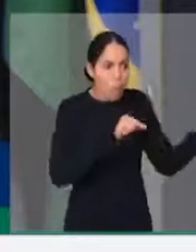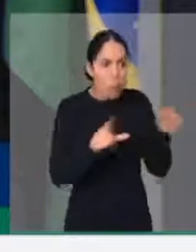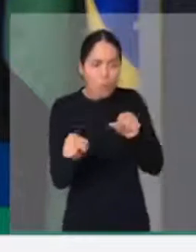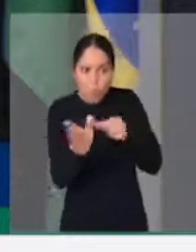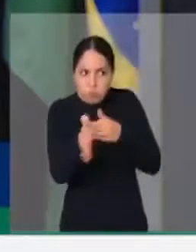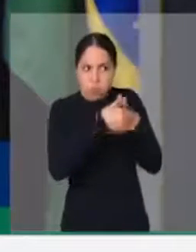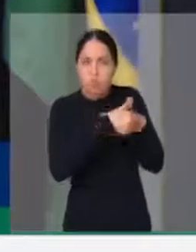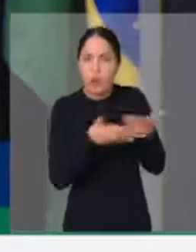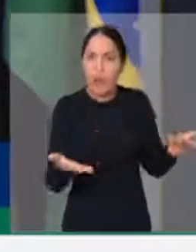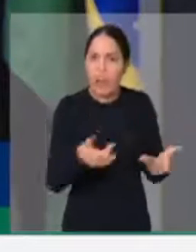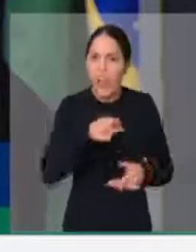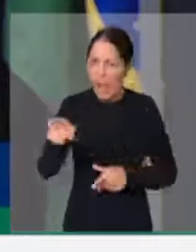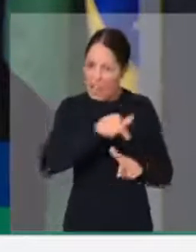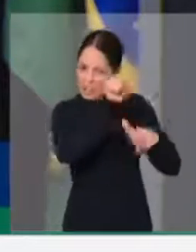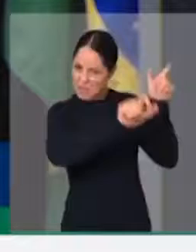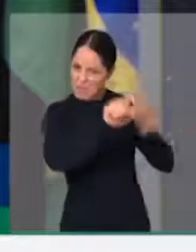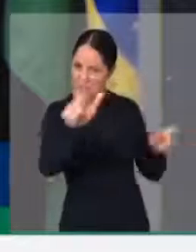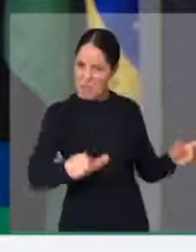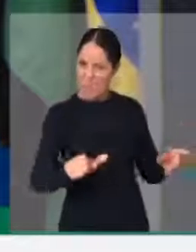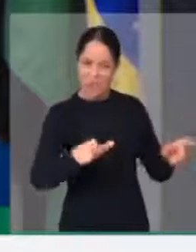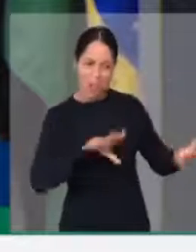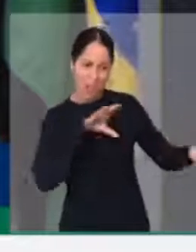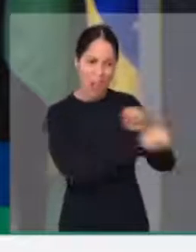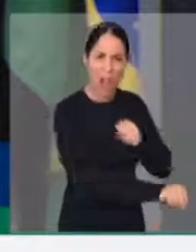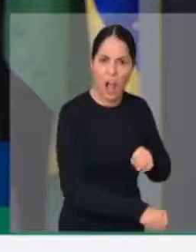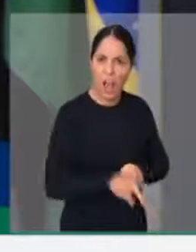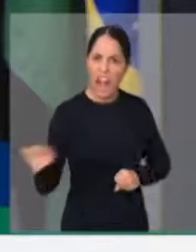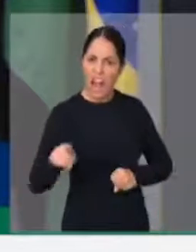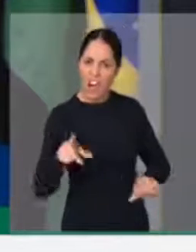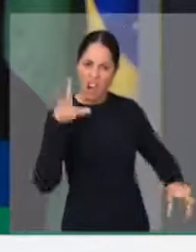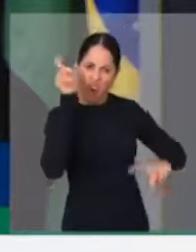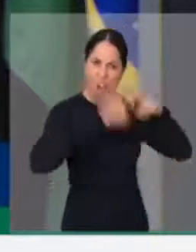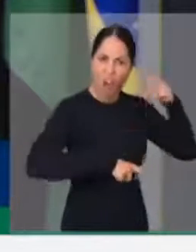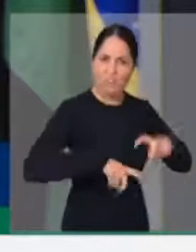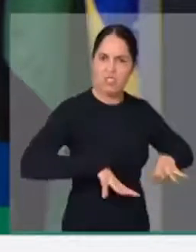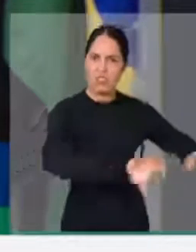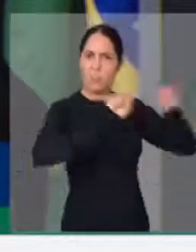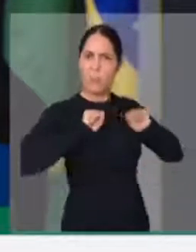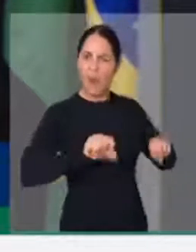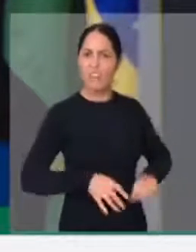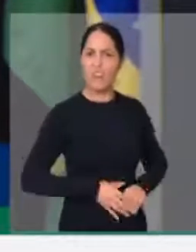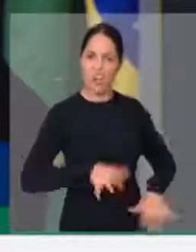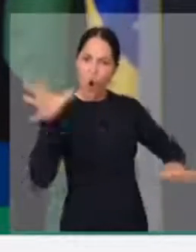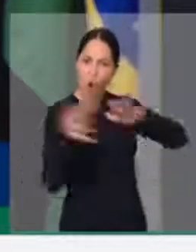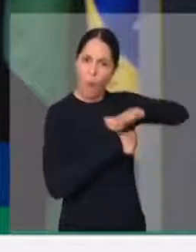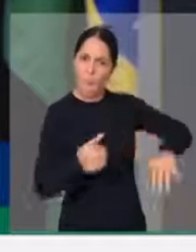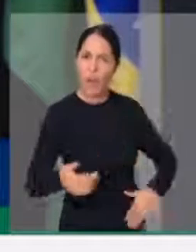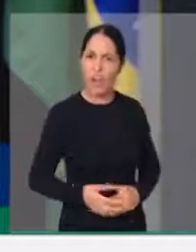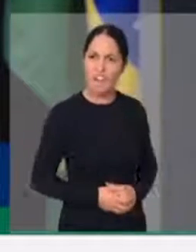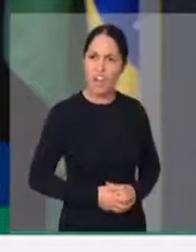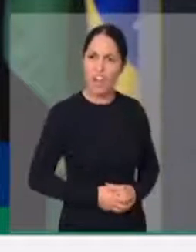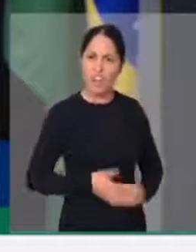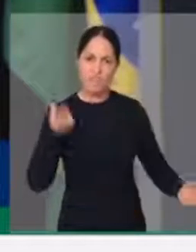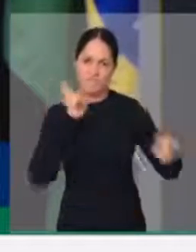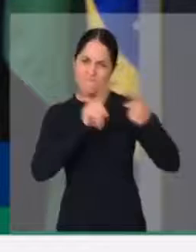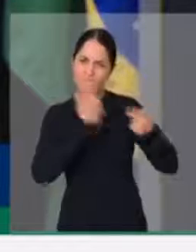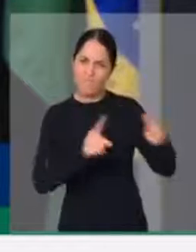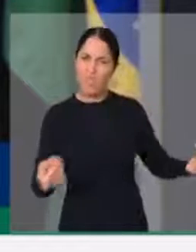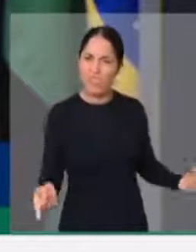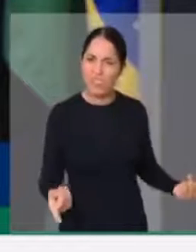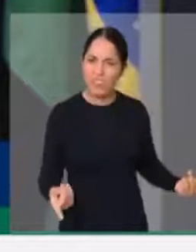polícia matava as pessoas estuprava o kubawa revidava